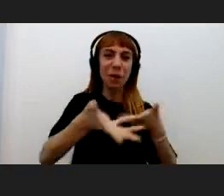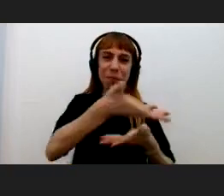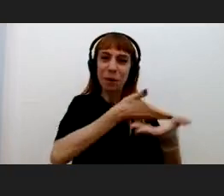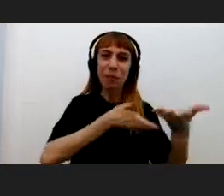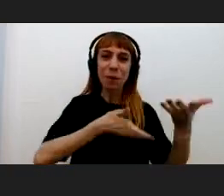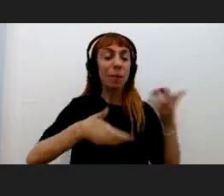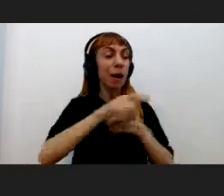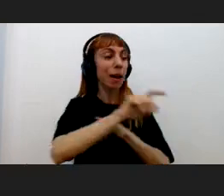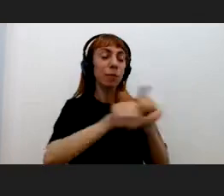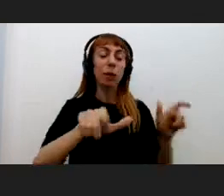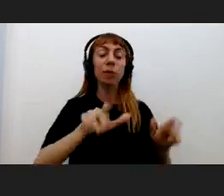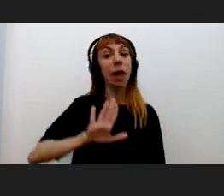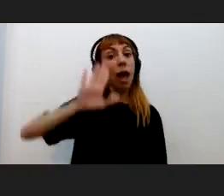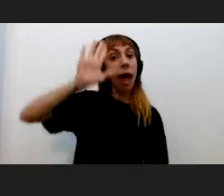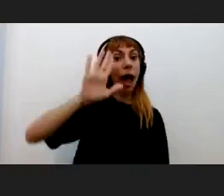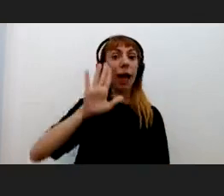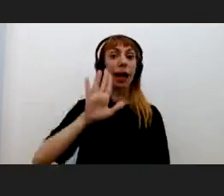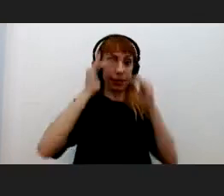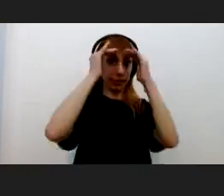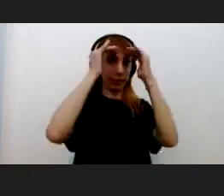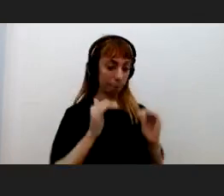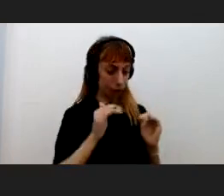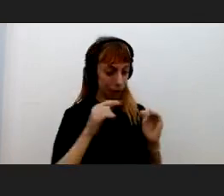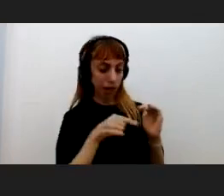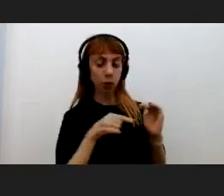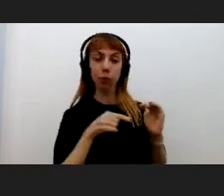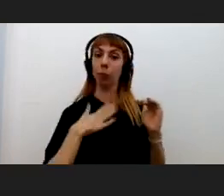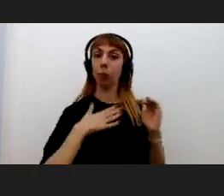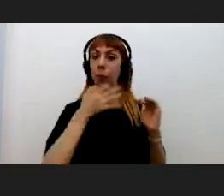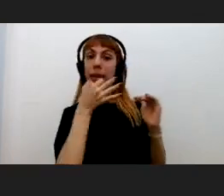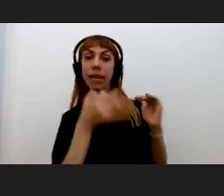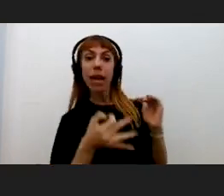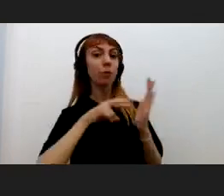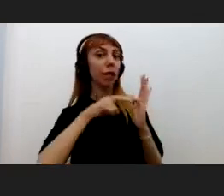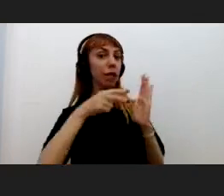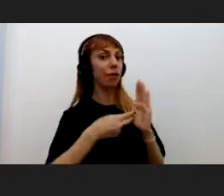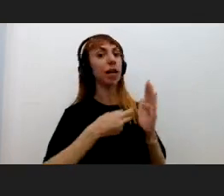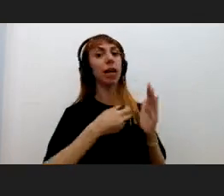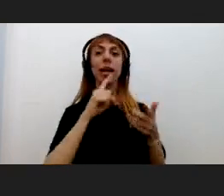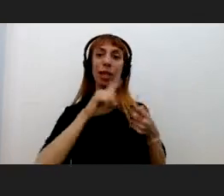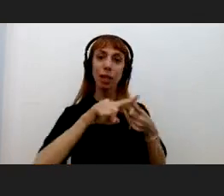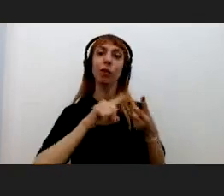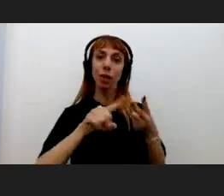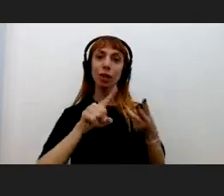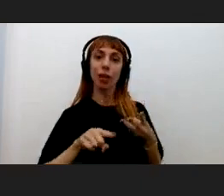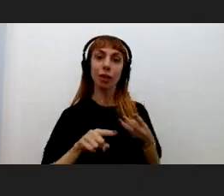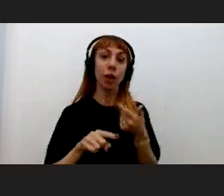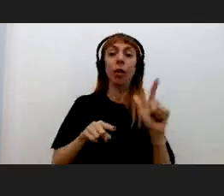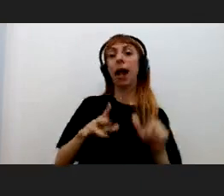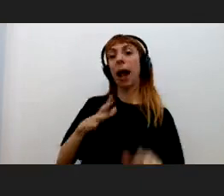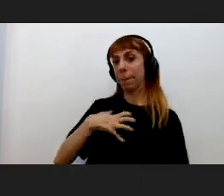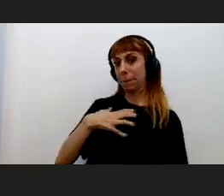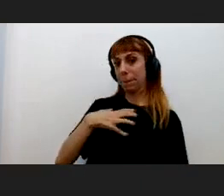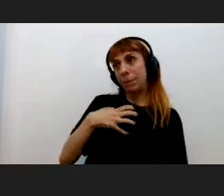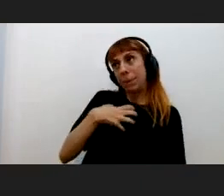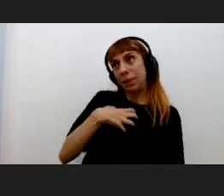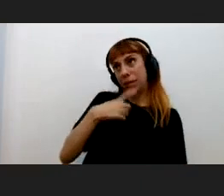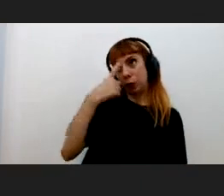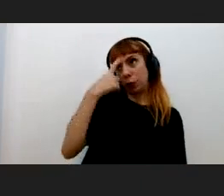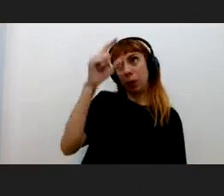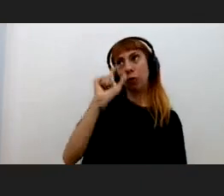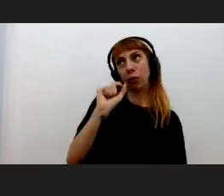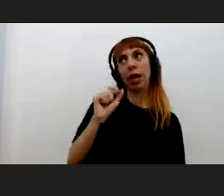né? E à medida que as pessoas começaram a se pronunciar, outras pessoas foram discutindo e discordando entre